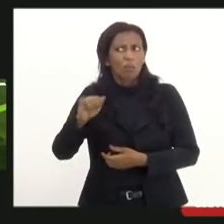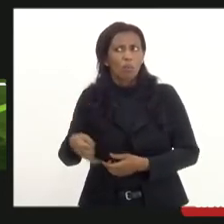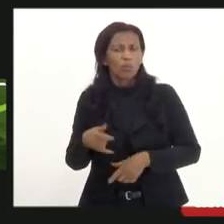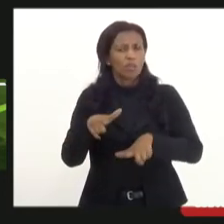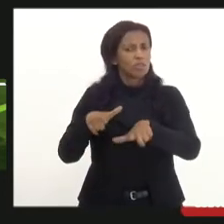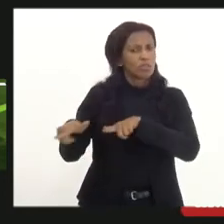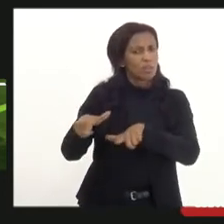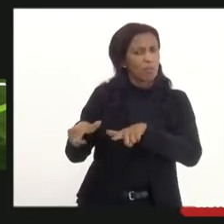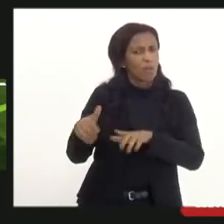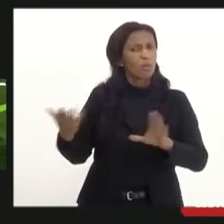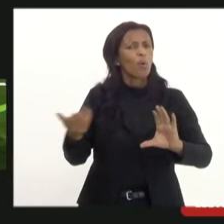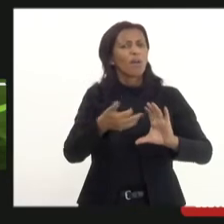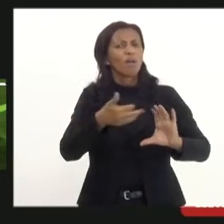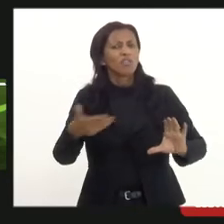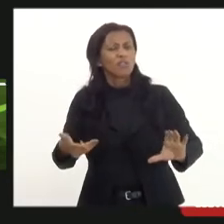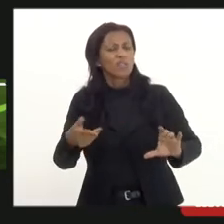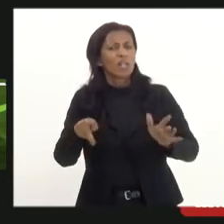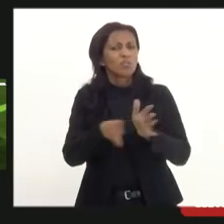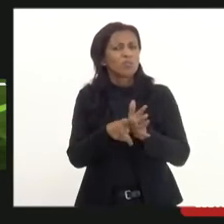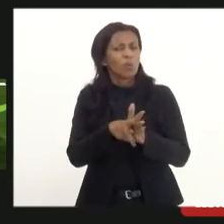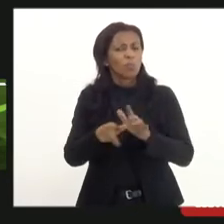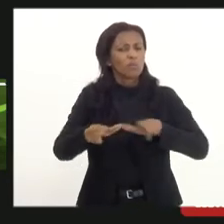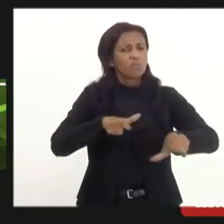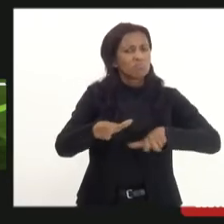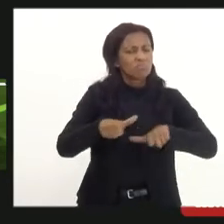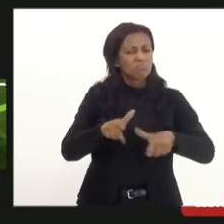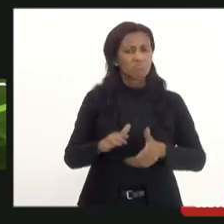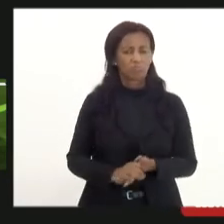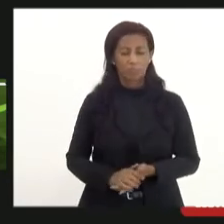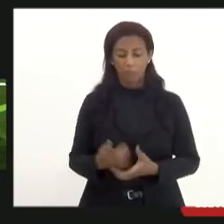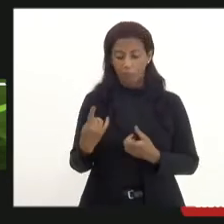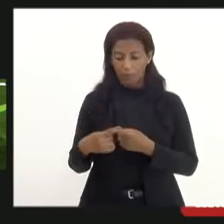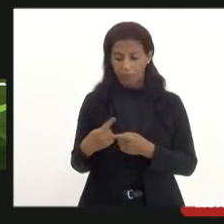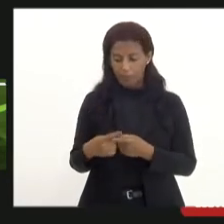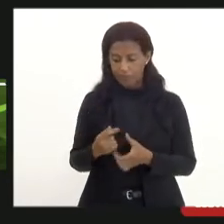quais atividades produtivas? Né? Porque a gente